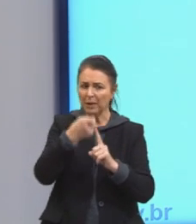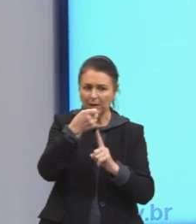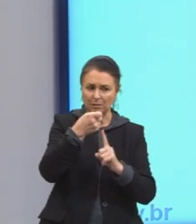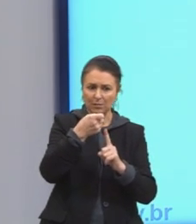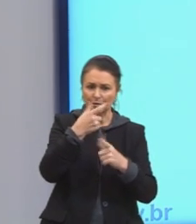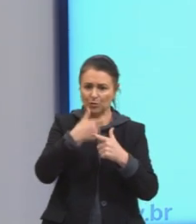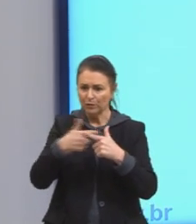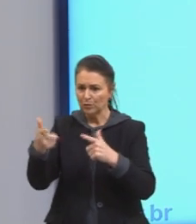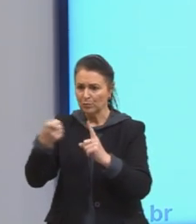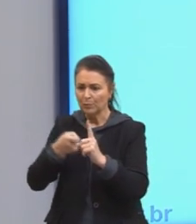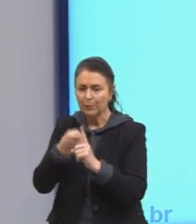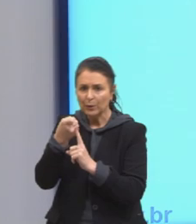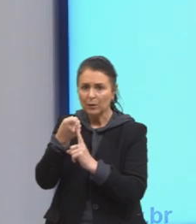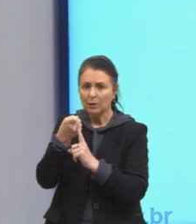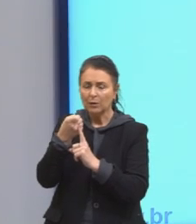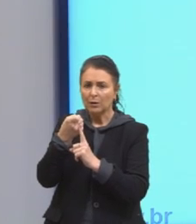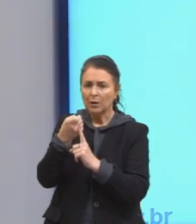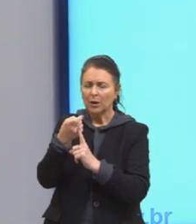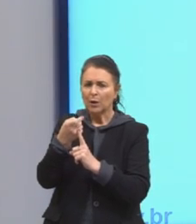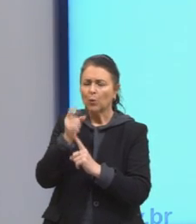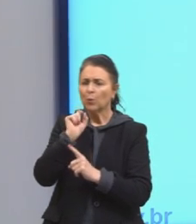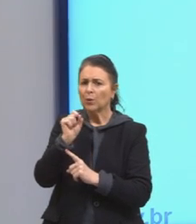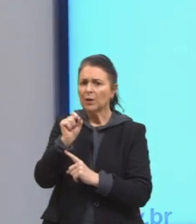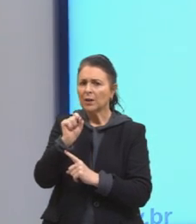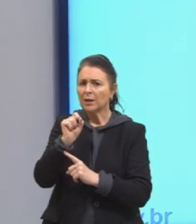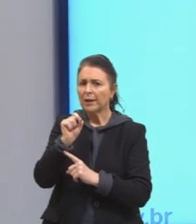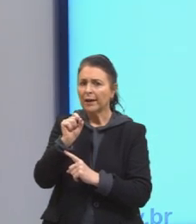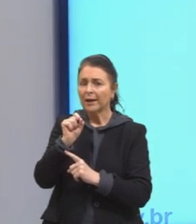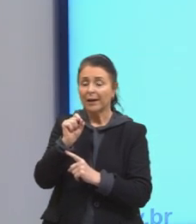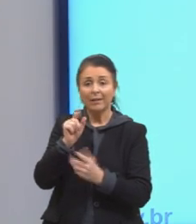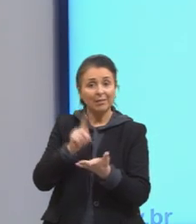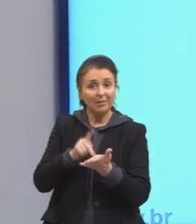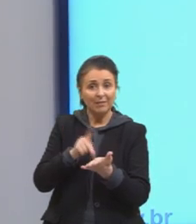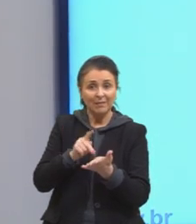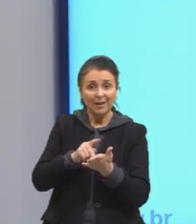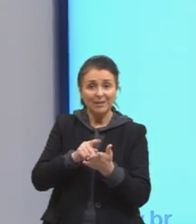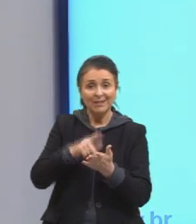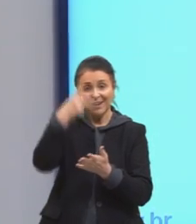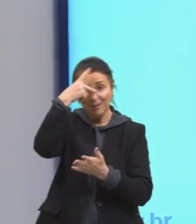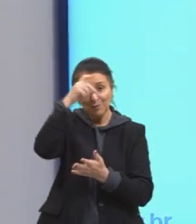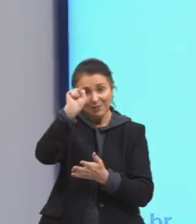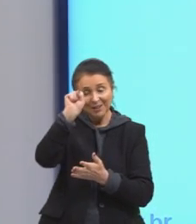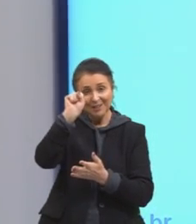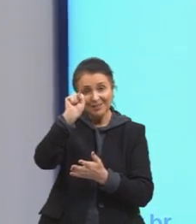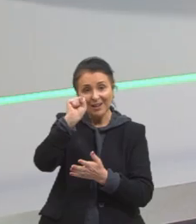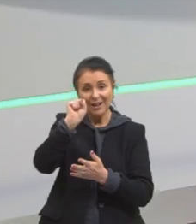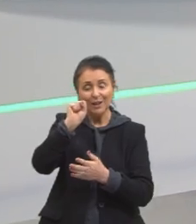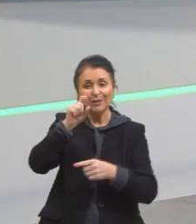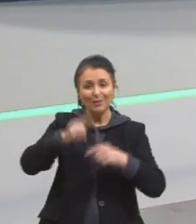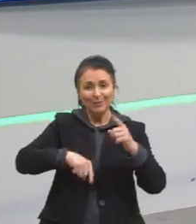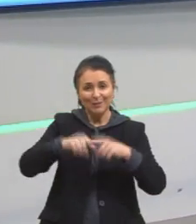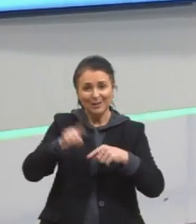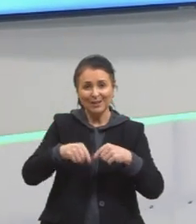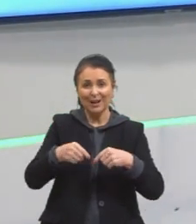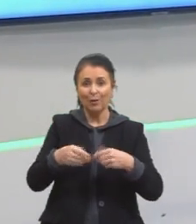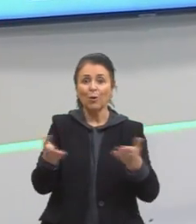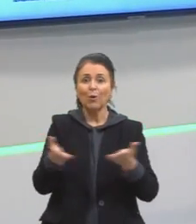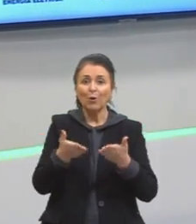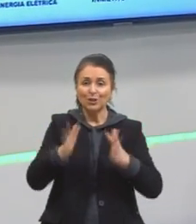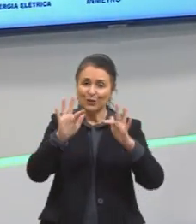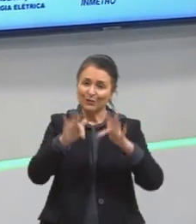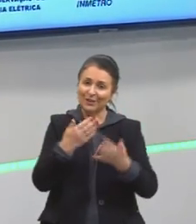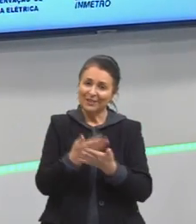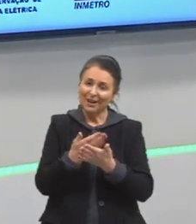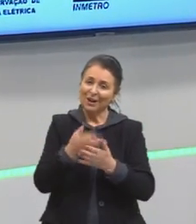mês né A gente vai ver que na verdade que tá falando aqui é a potência desse equipamento certo pessoal por hoje a gente fica por aqui